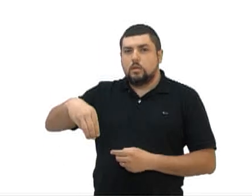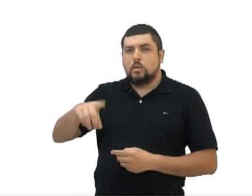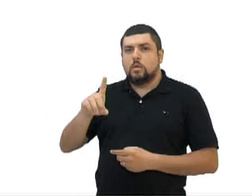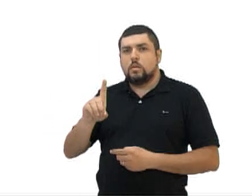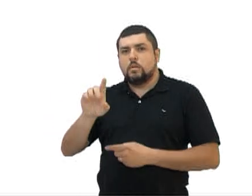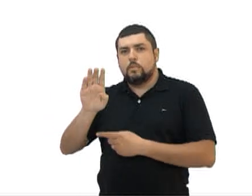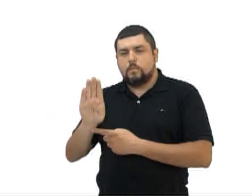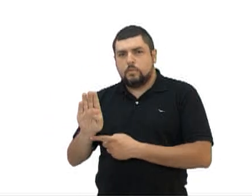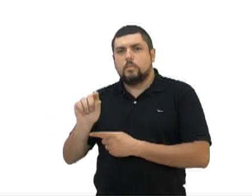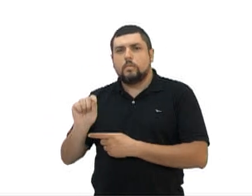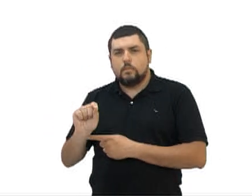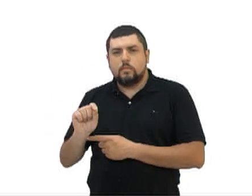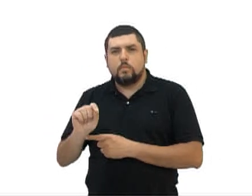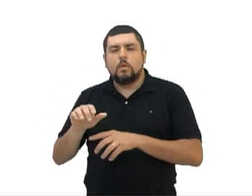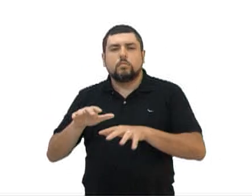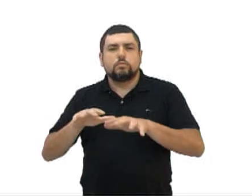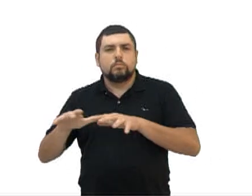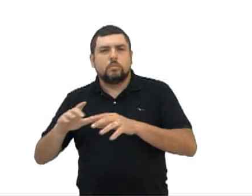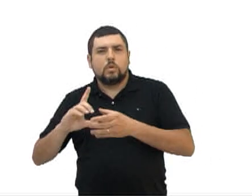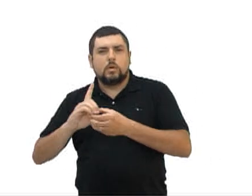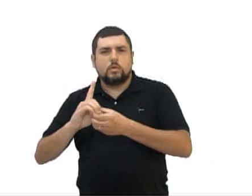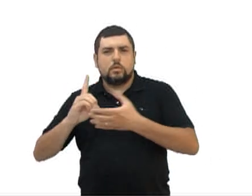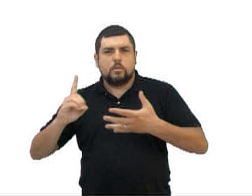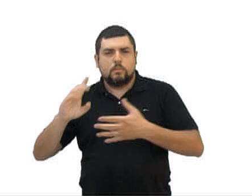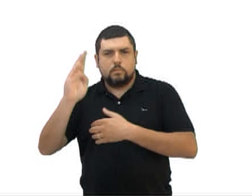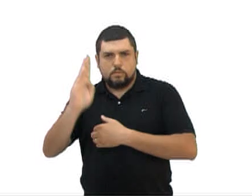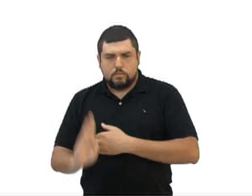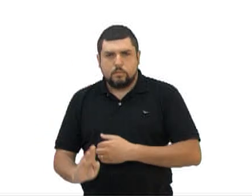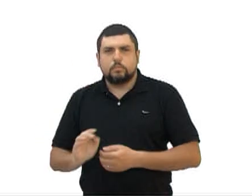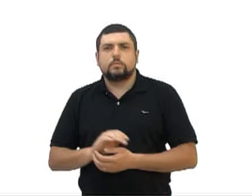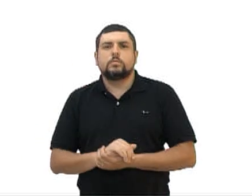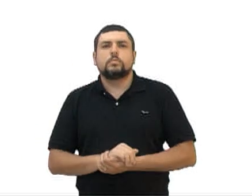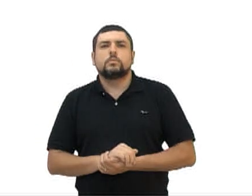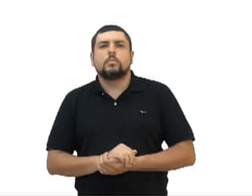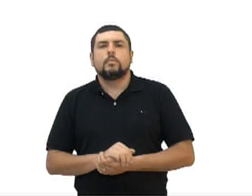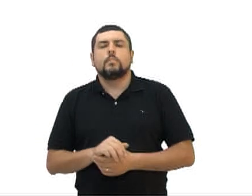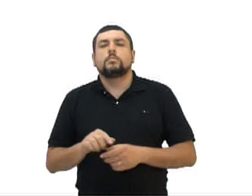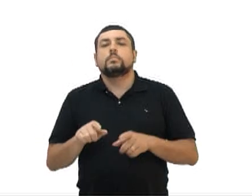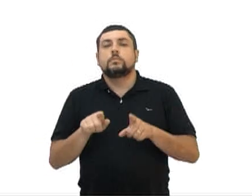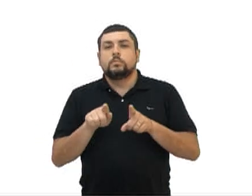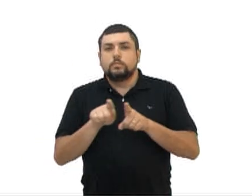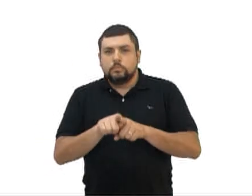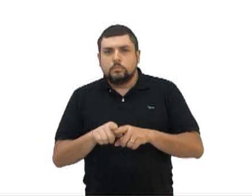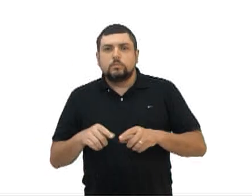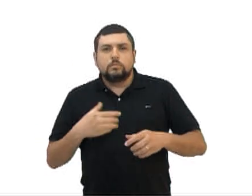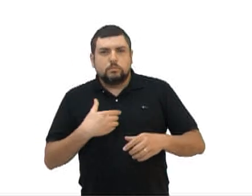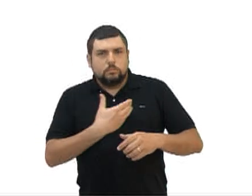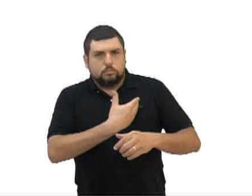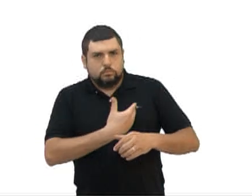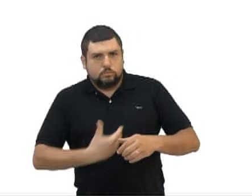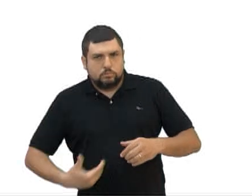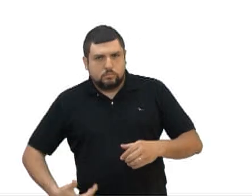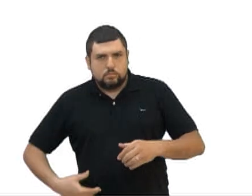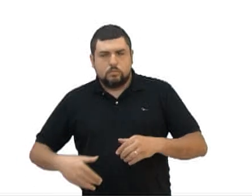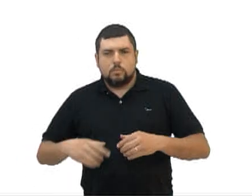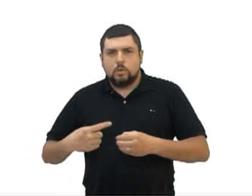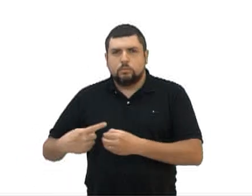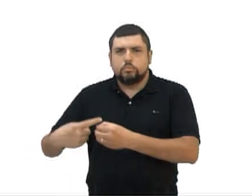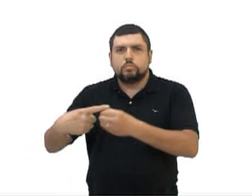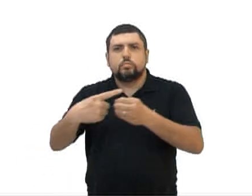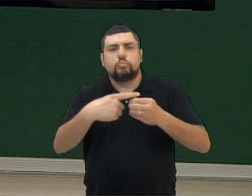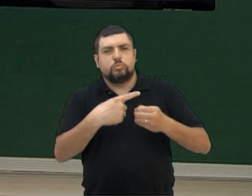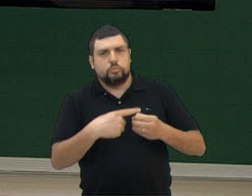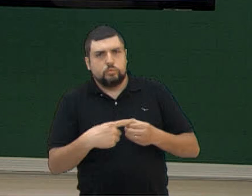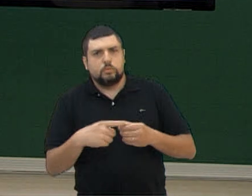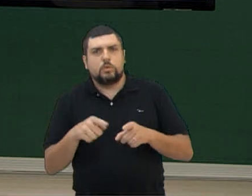Movimento Democrático Brasileiro. A gente vai ter uma intervenção também nos órgãos dos estados e dos municípios. O